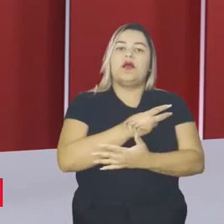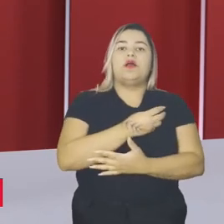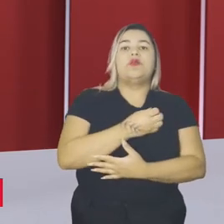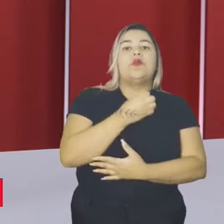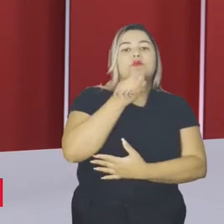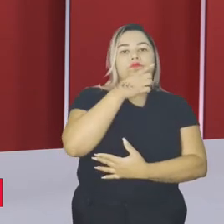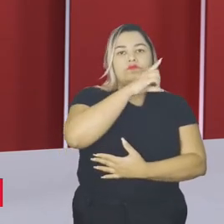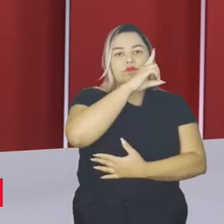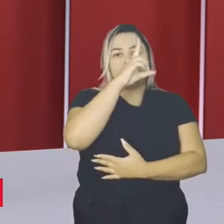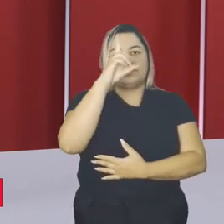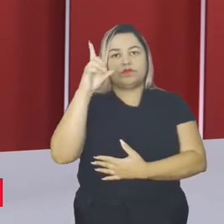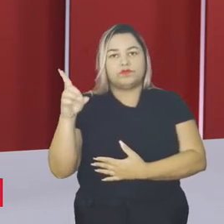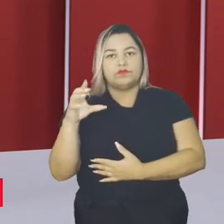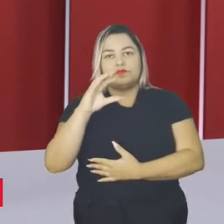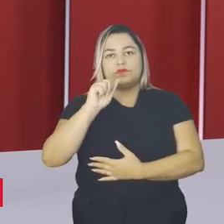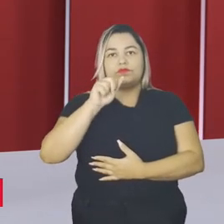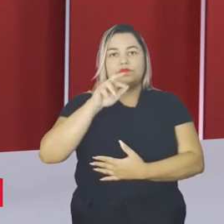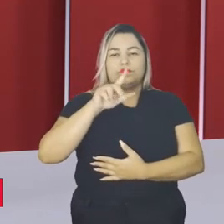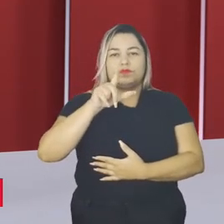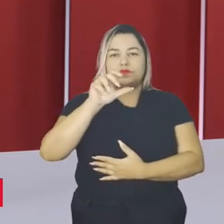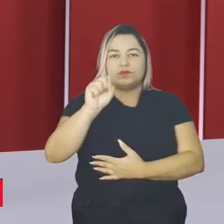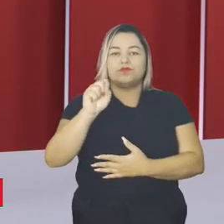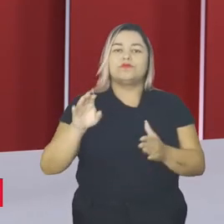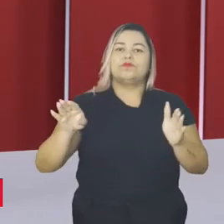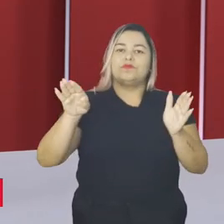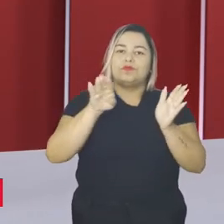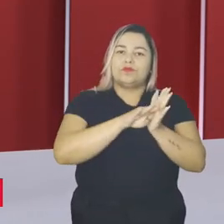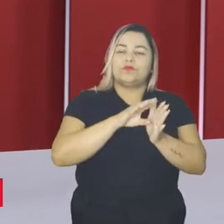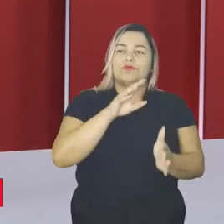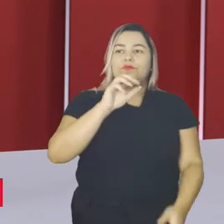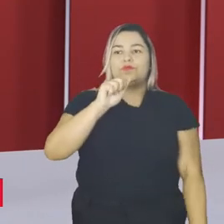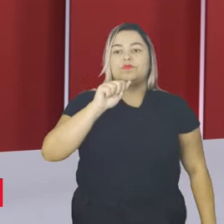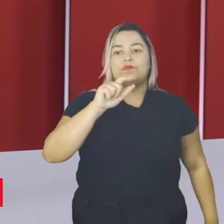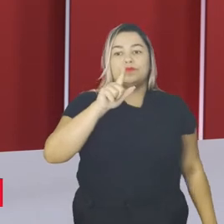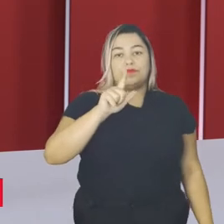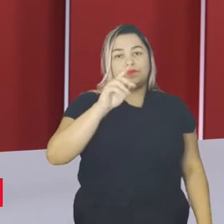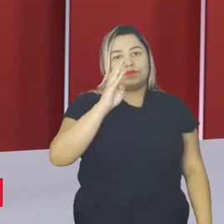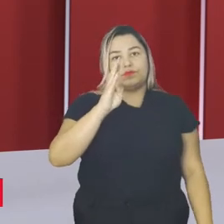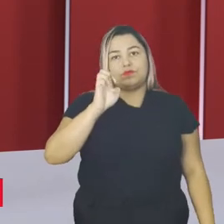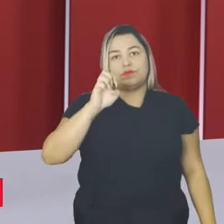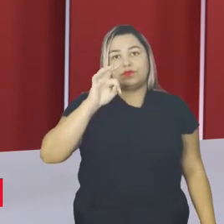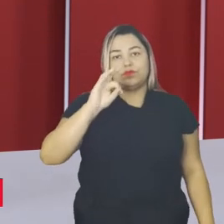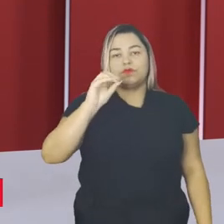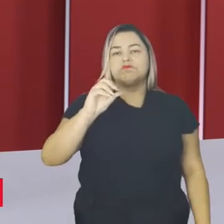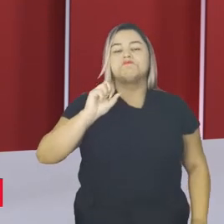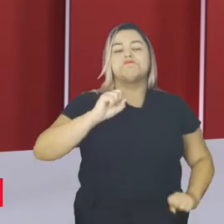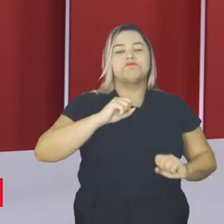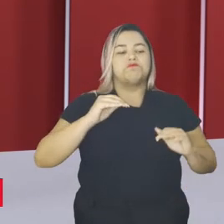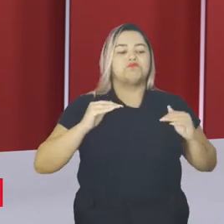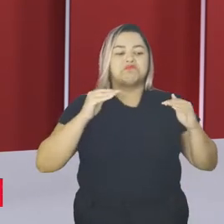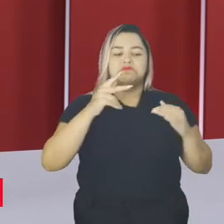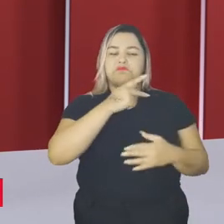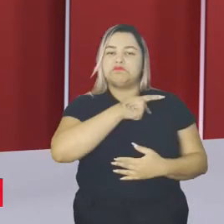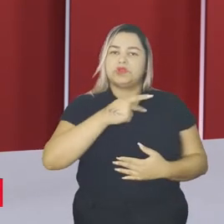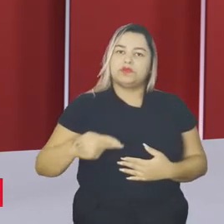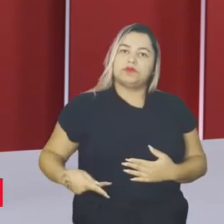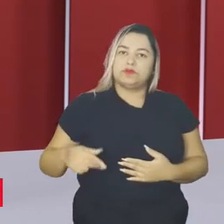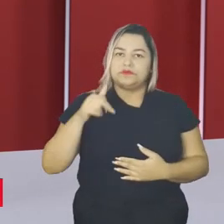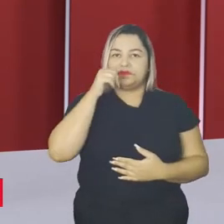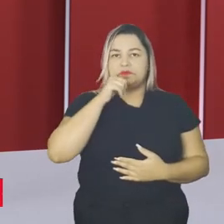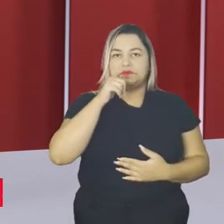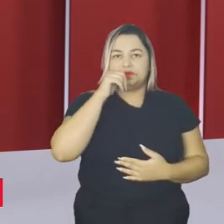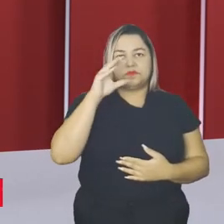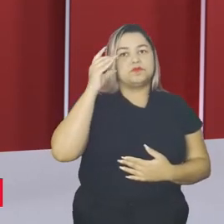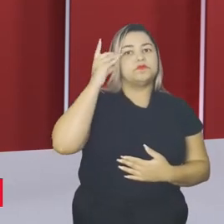Carlos Borromeu de Souza, que chegou agora, Carlos. Alberto Quirone diz, grande Dilma Rousseff, grande presidenta do Banco